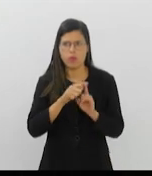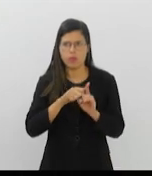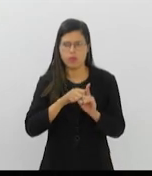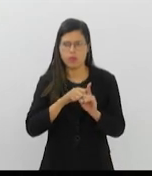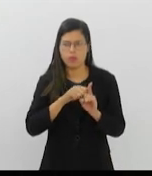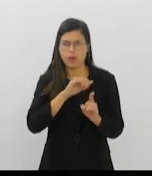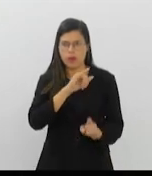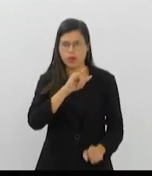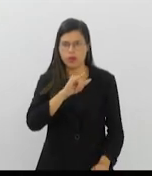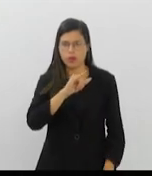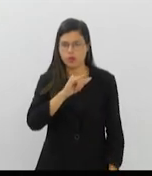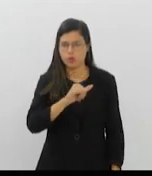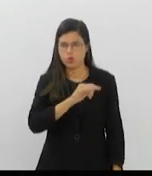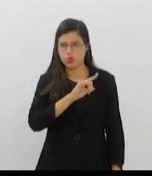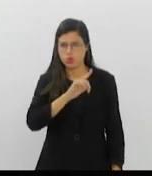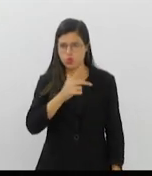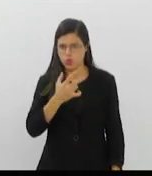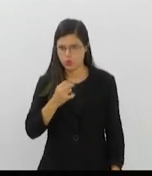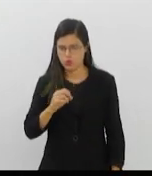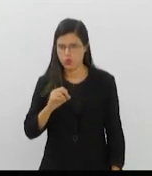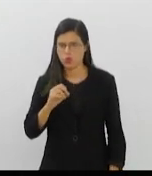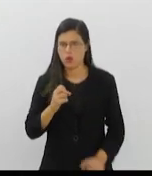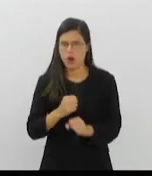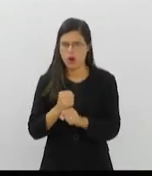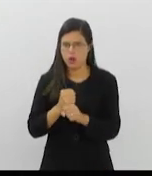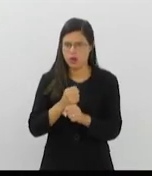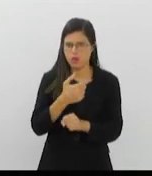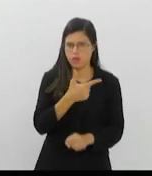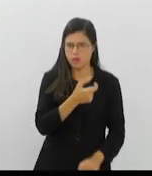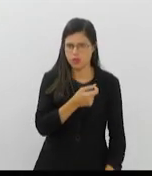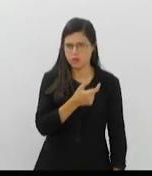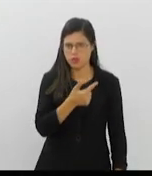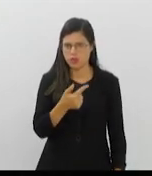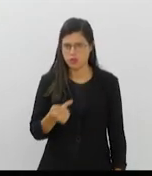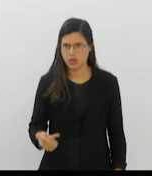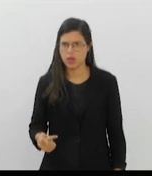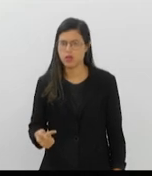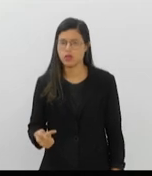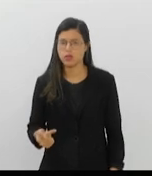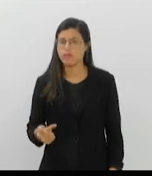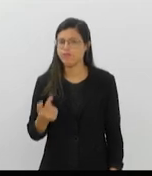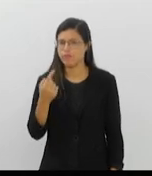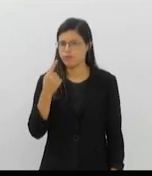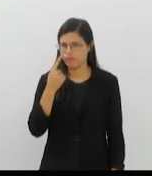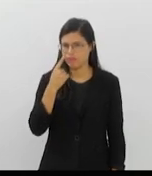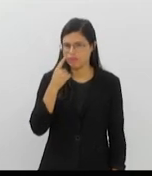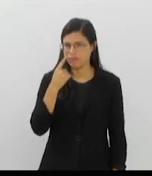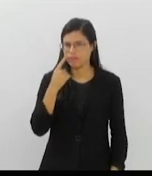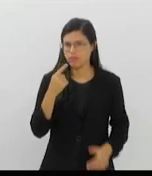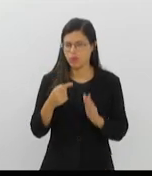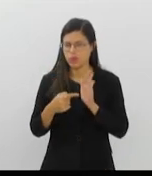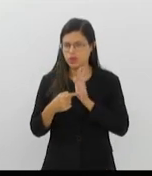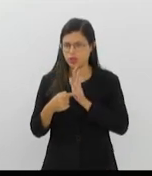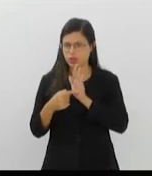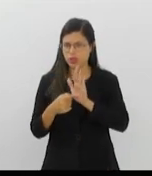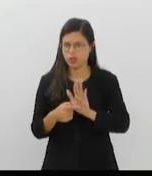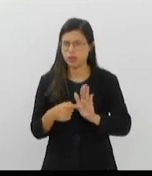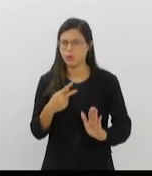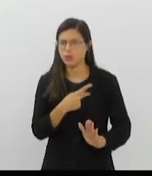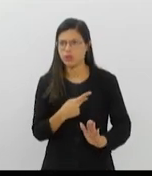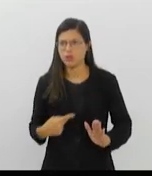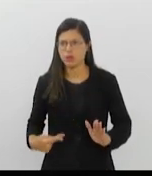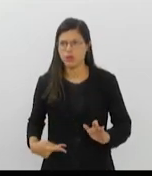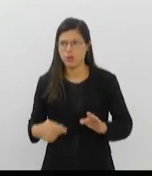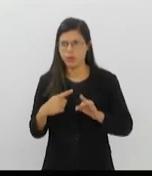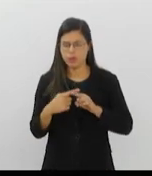2027 tô chamando atenção sobre esse tema senhor presidente Porque o autor dessa emenda